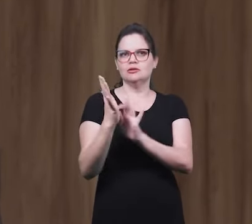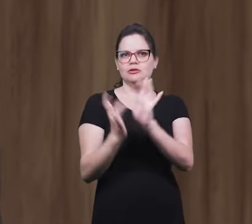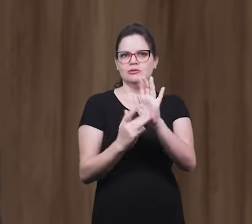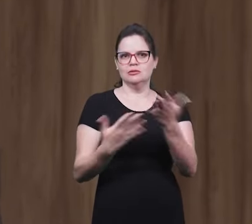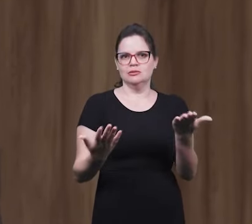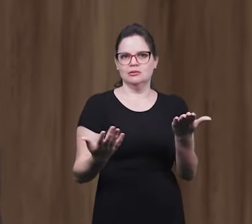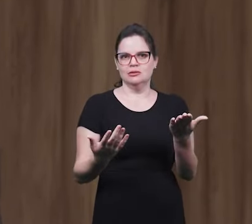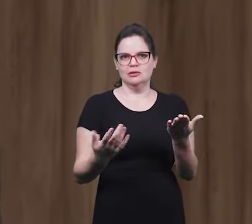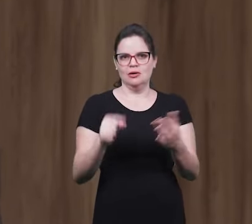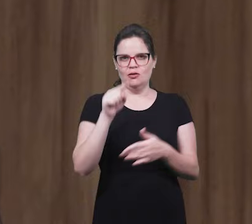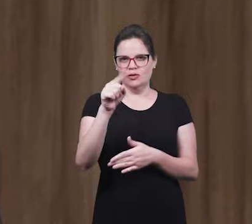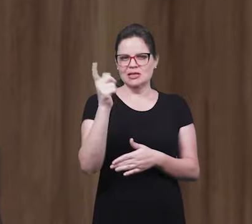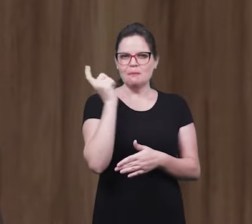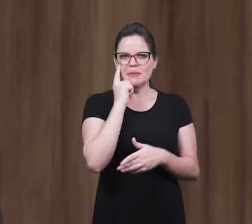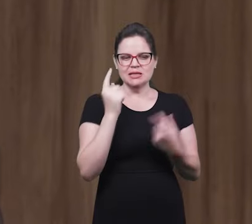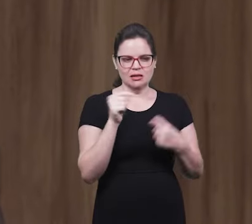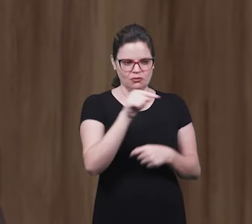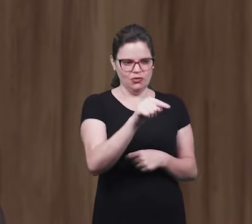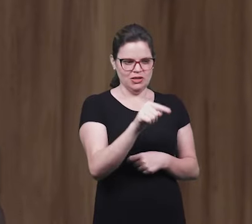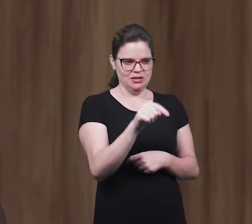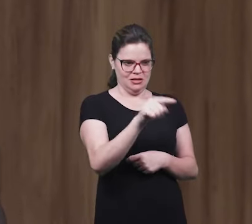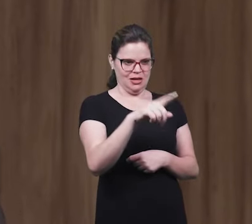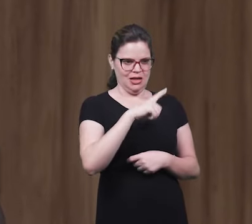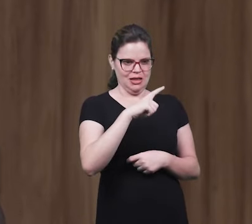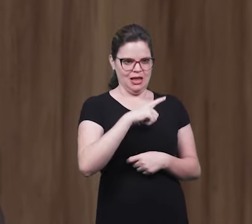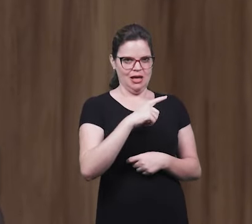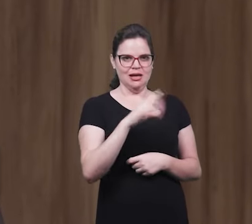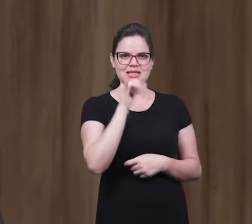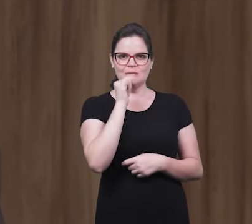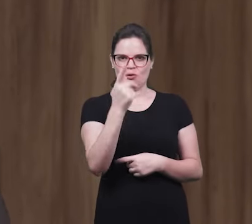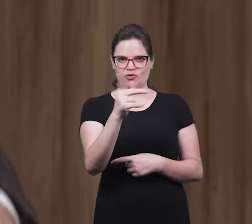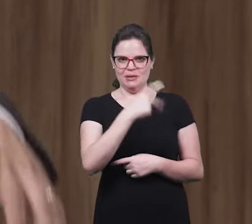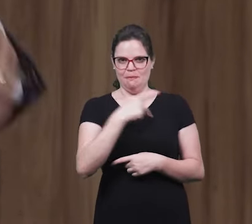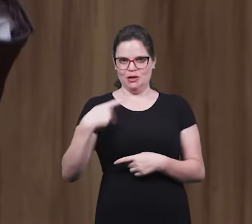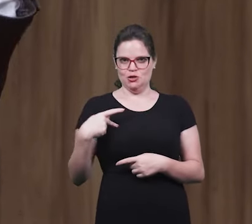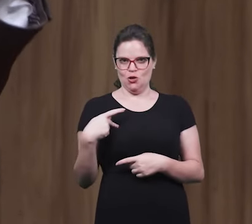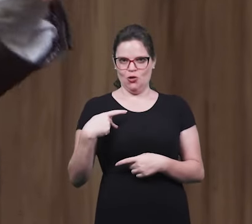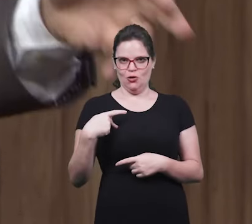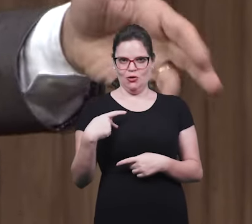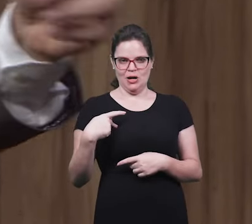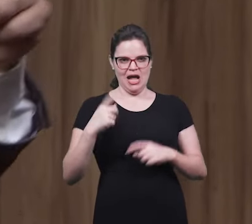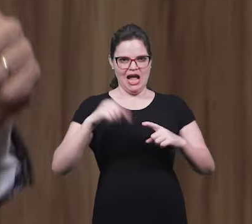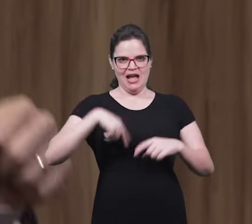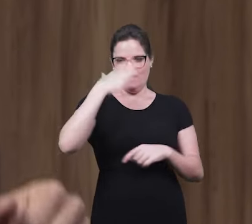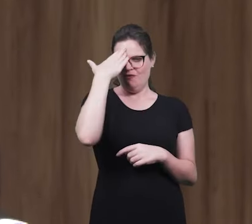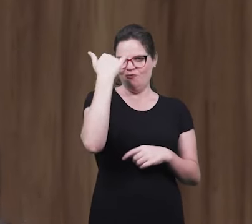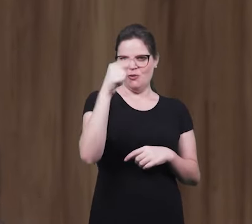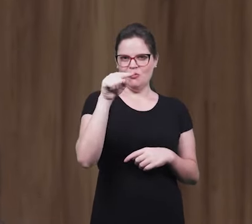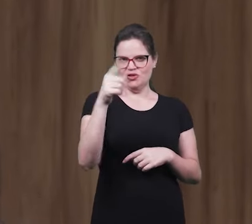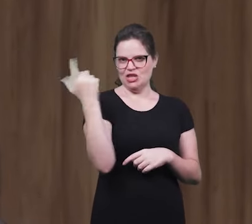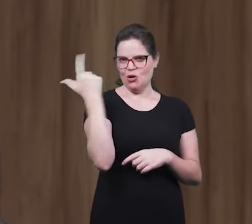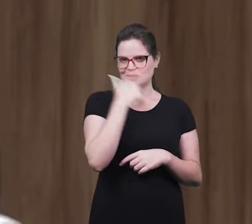homem, de algum pastor da prece poderosa, ou que ele precisa de algum líder.